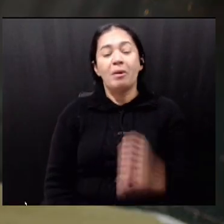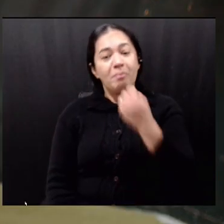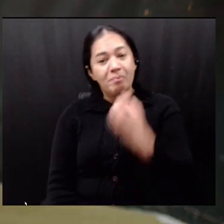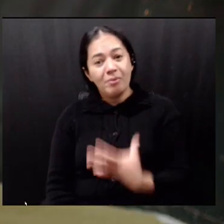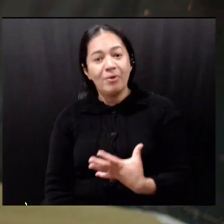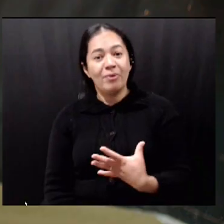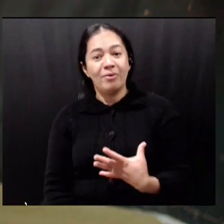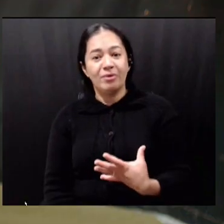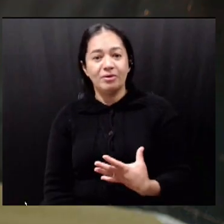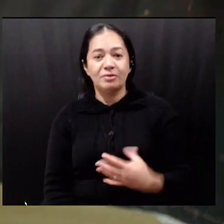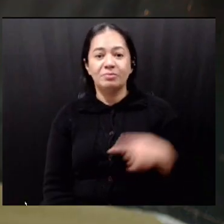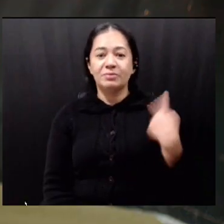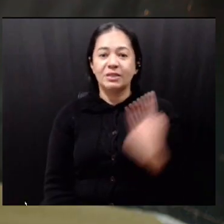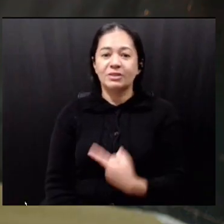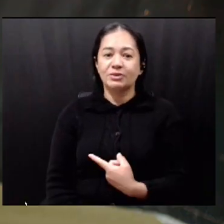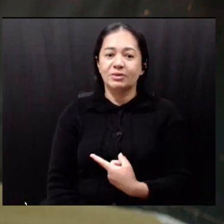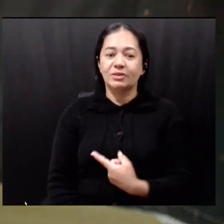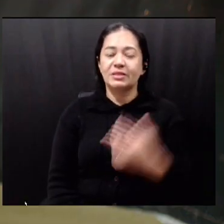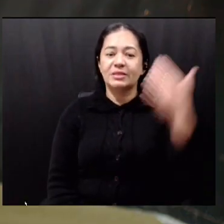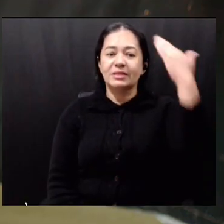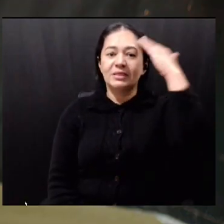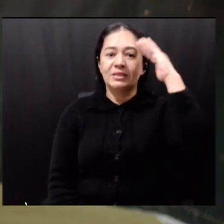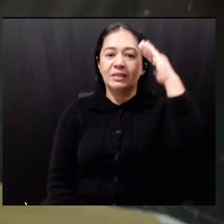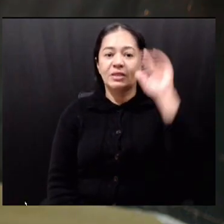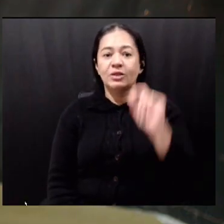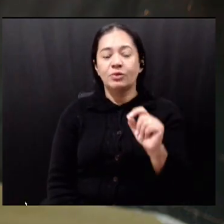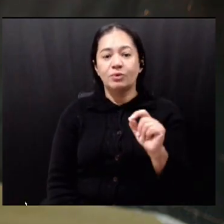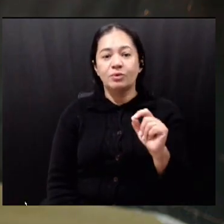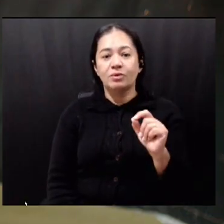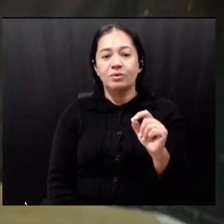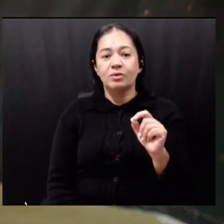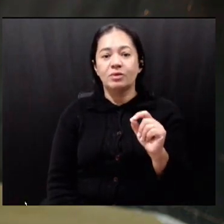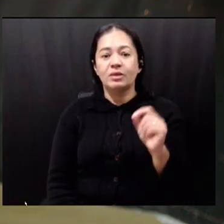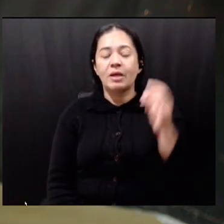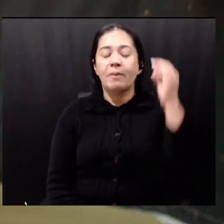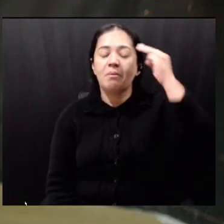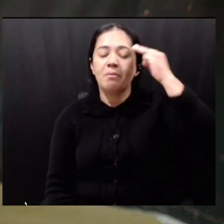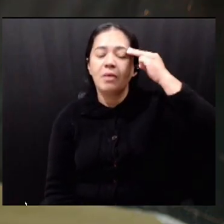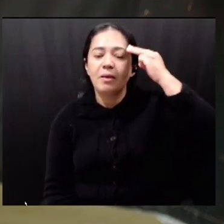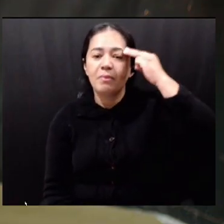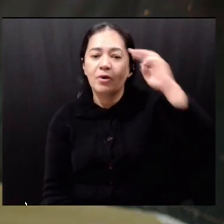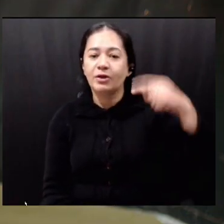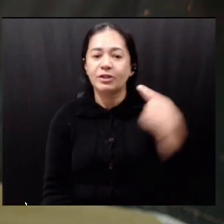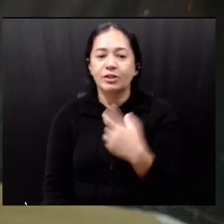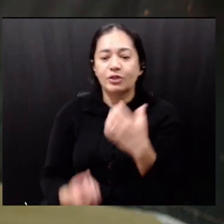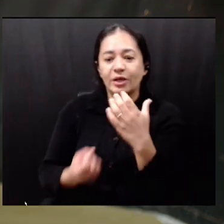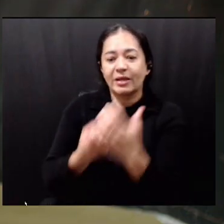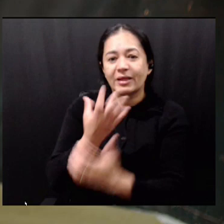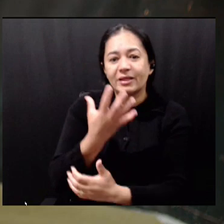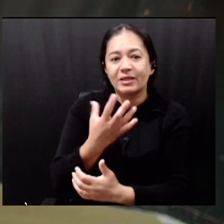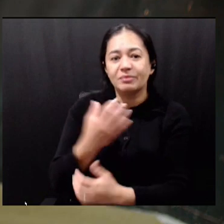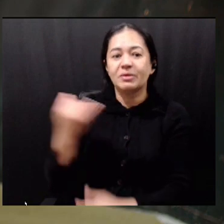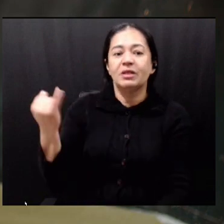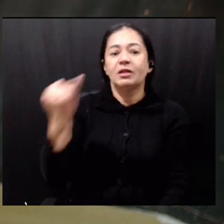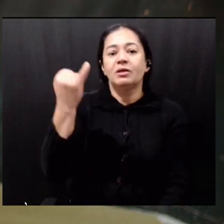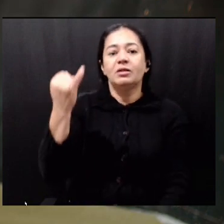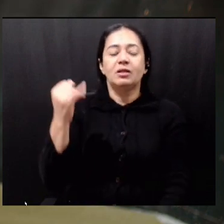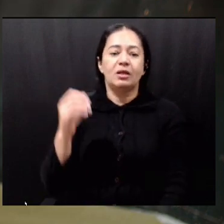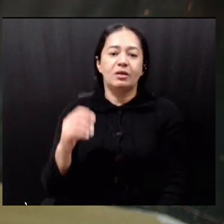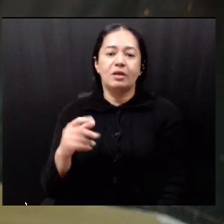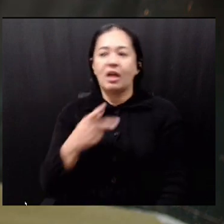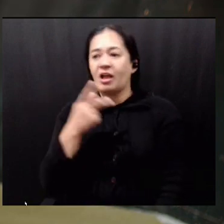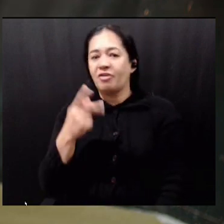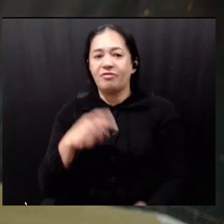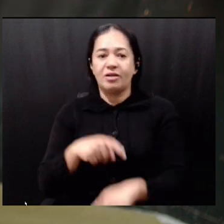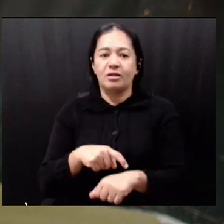gente entender que isso são memórias que nós criamos e a importância disso. Falei em algum momento? Claro que falei,